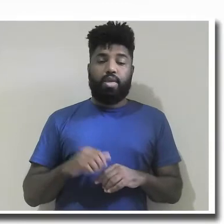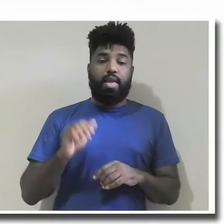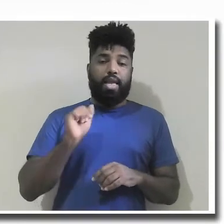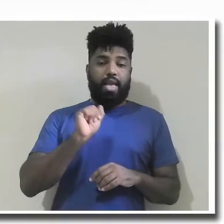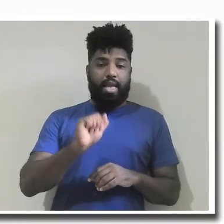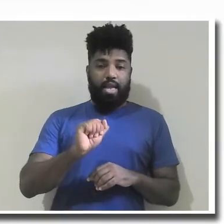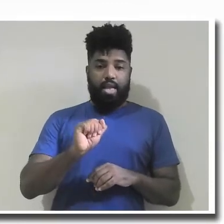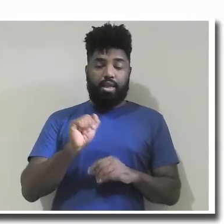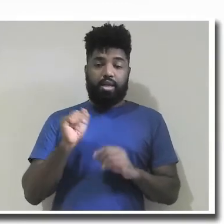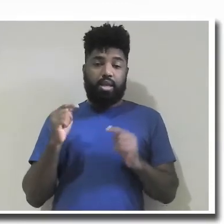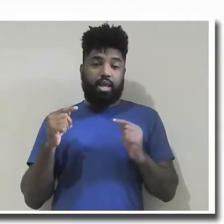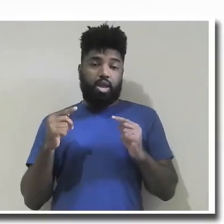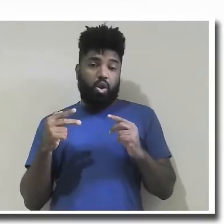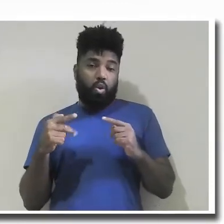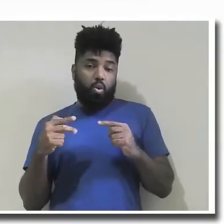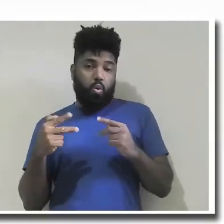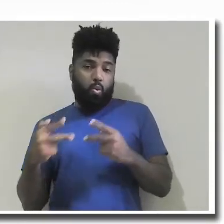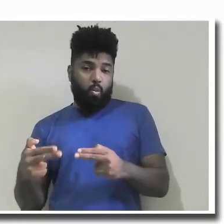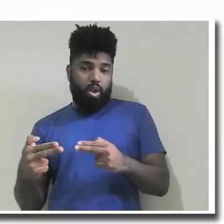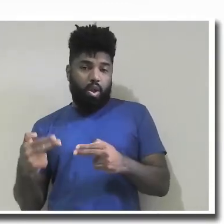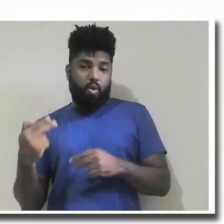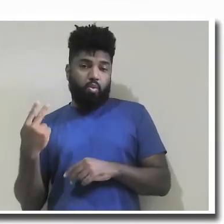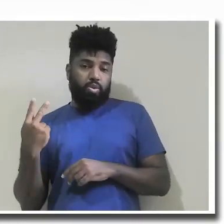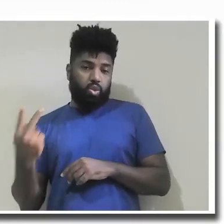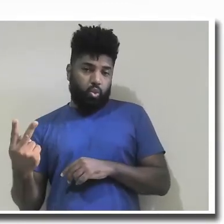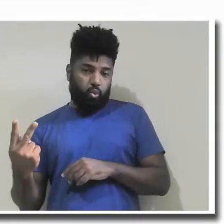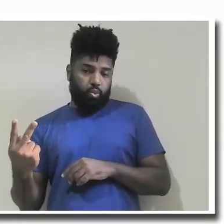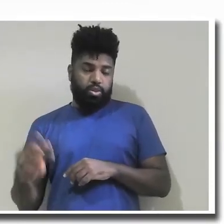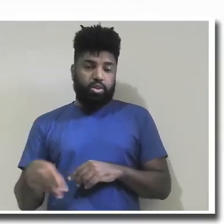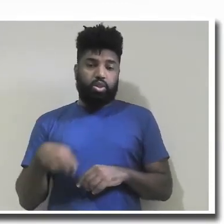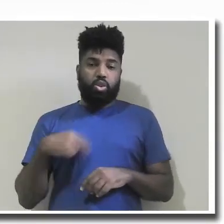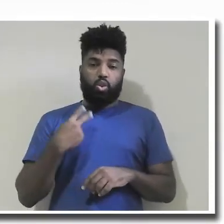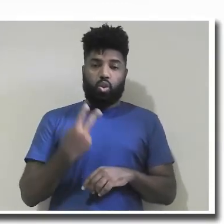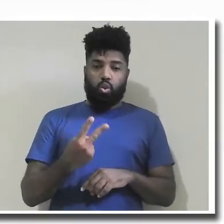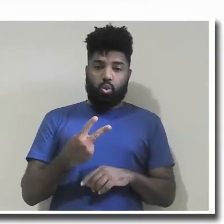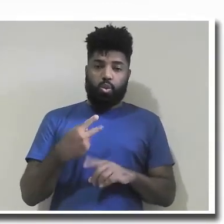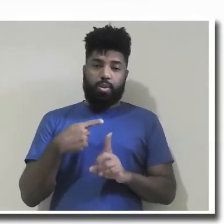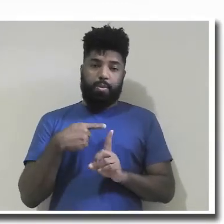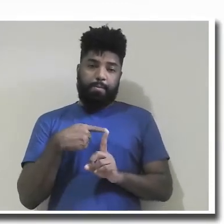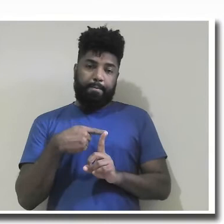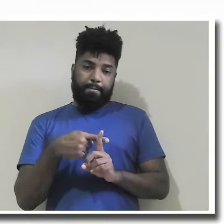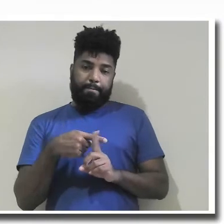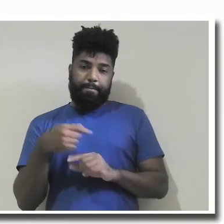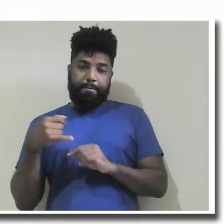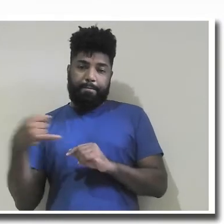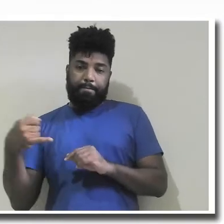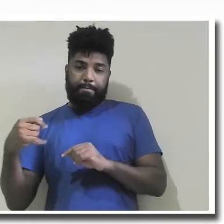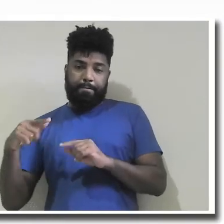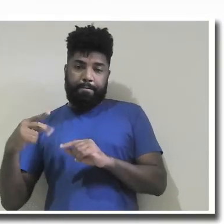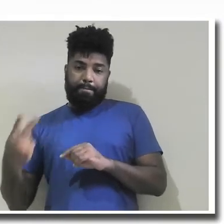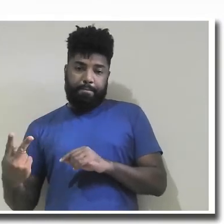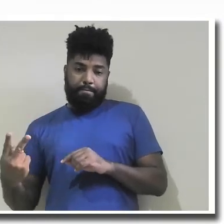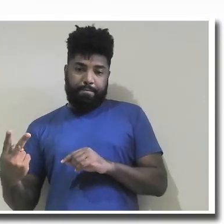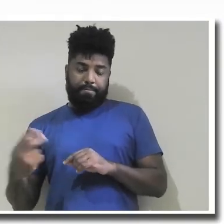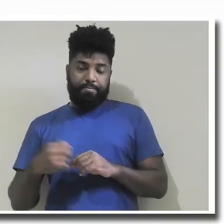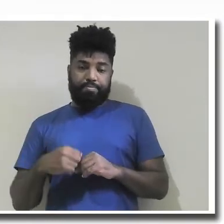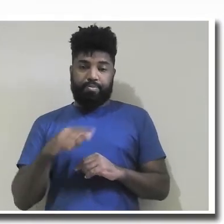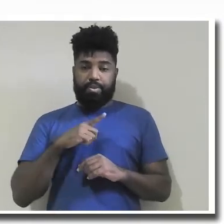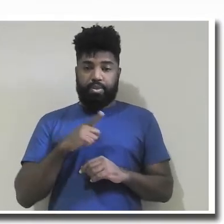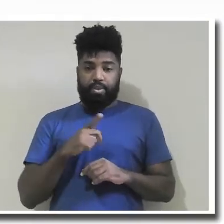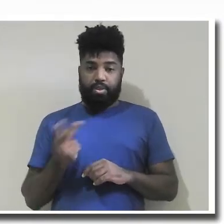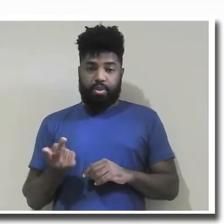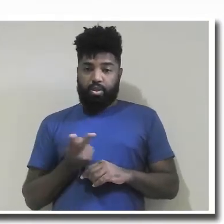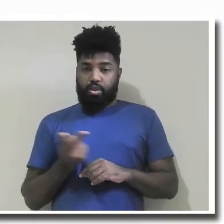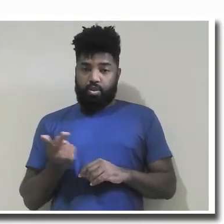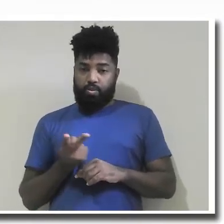a 2. 2 mais menos 2 igual. Então, eu tenho 2